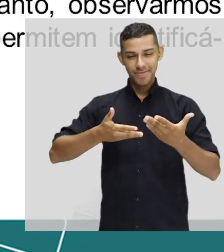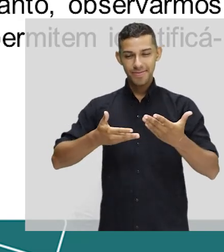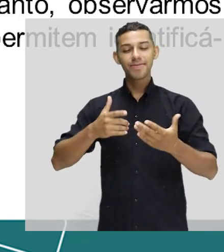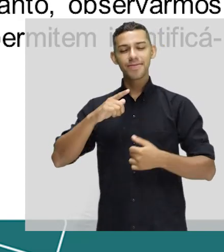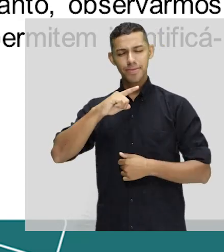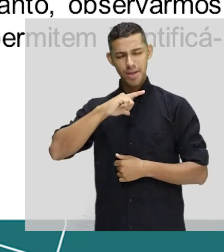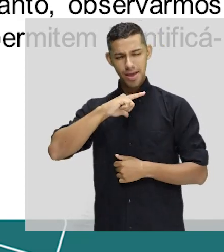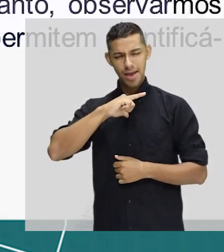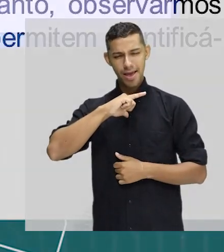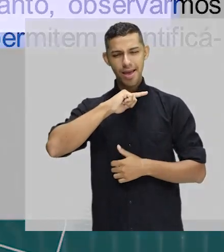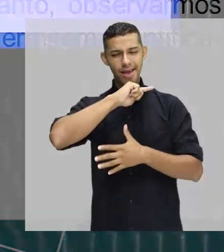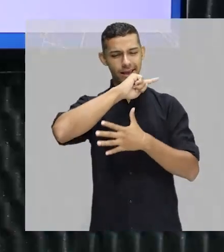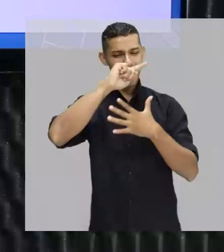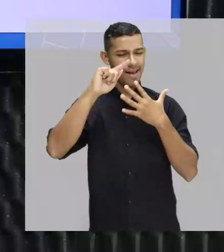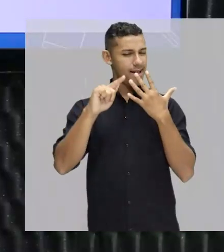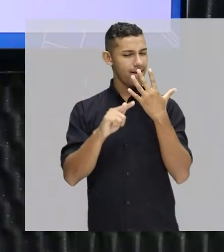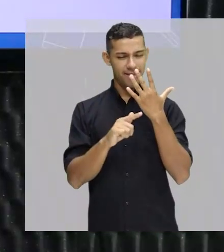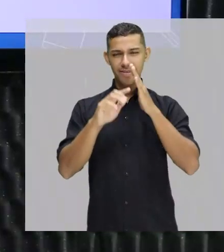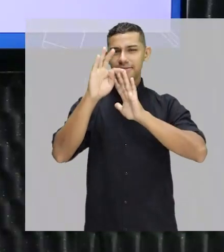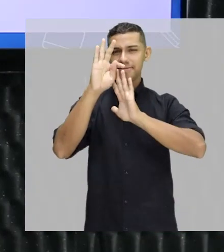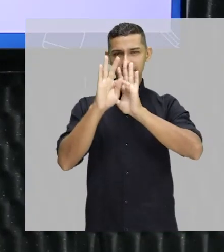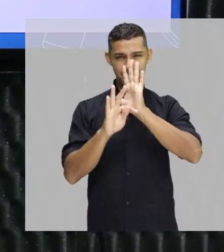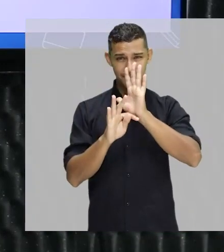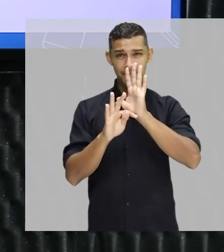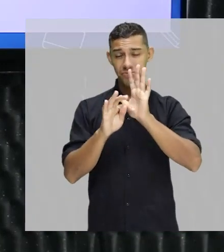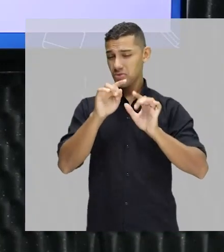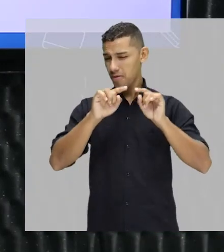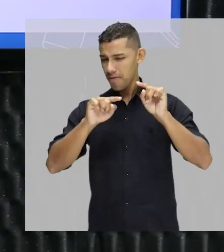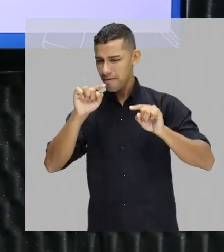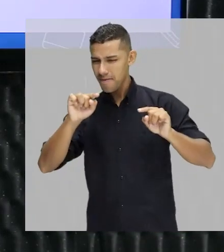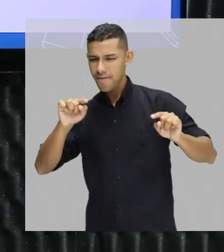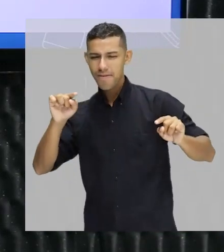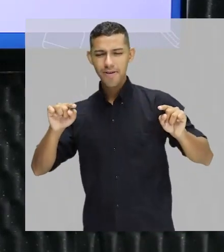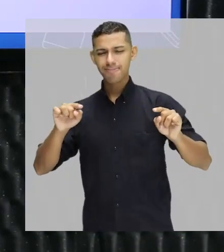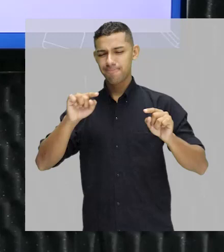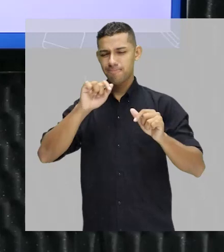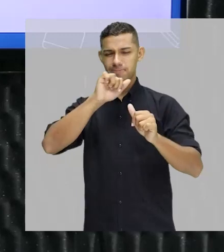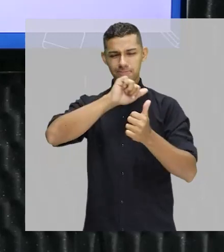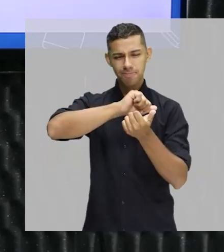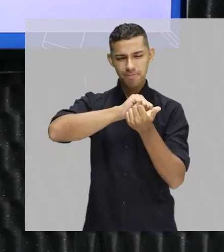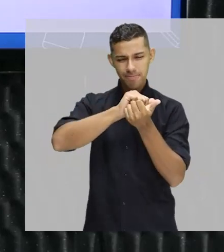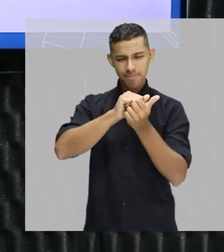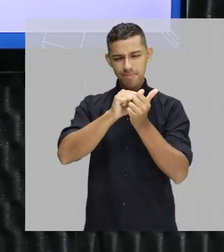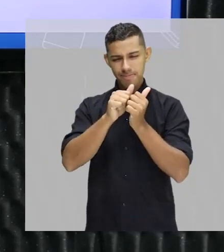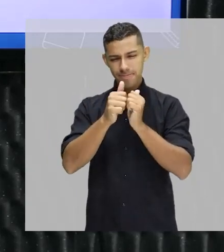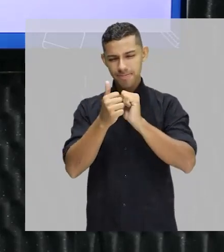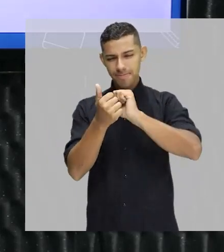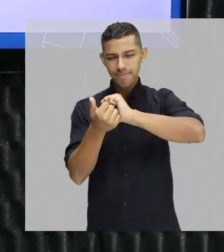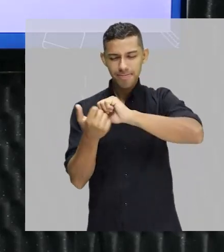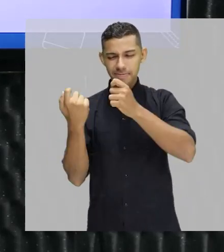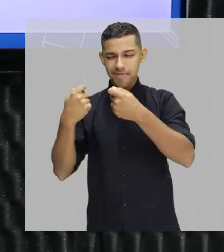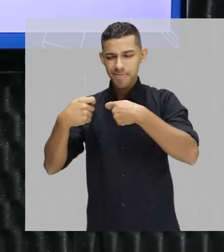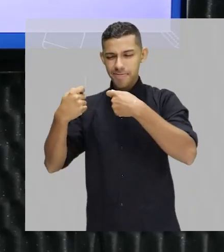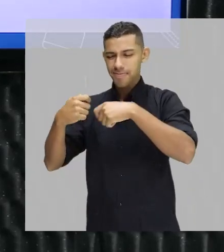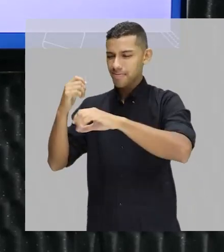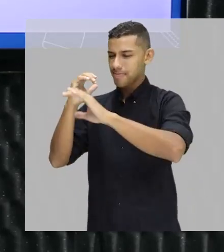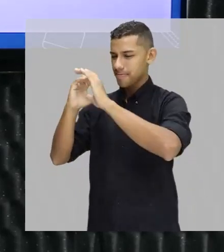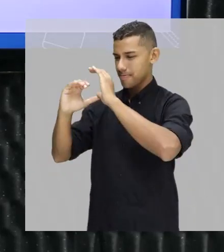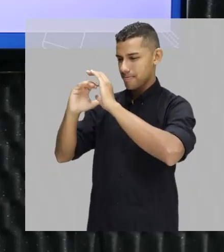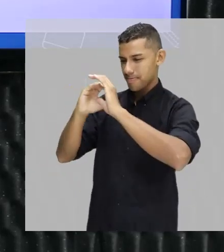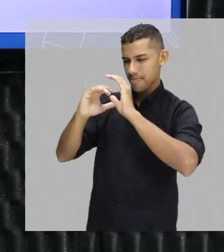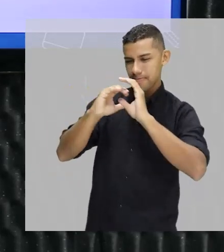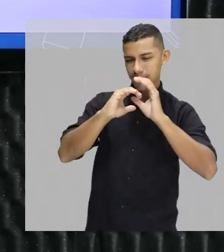textuais. Pelo fato de variarem muito, adaptando-se às necessidades de comunicação de cada um, os